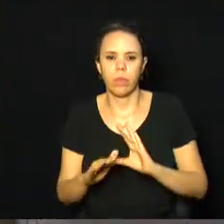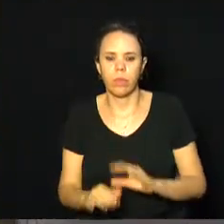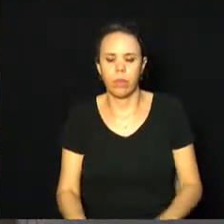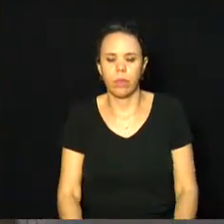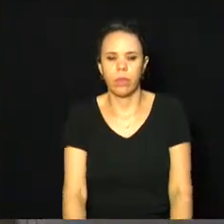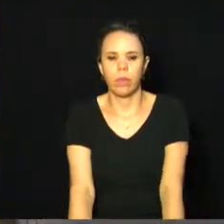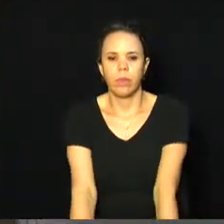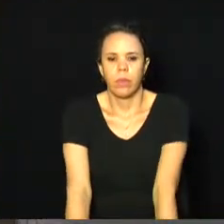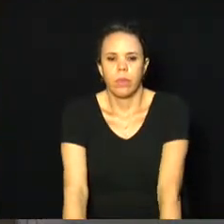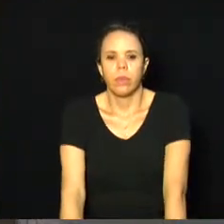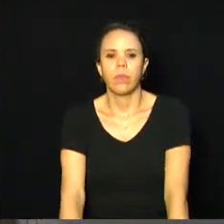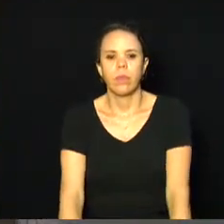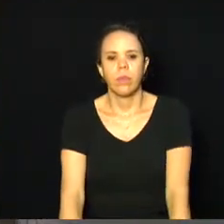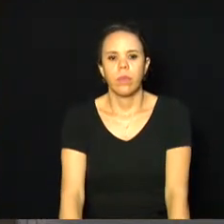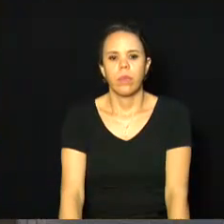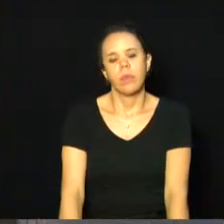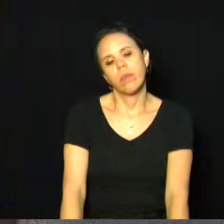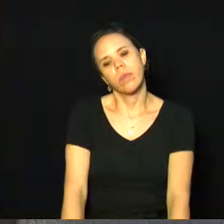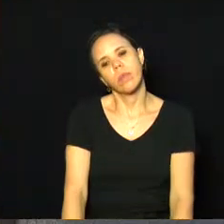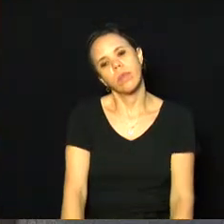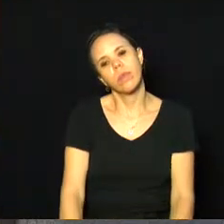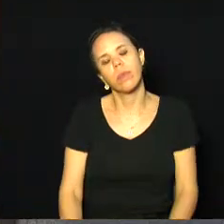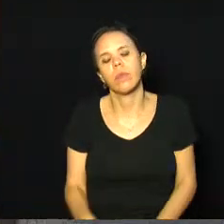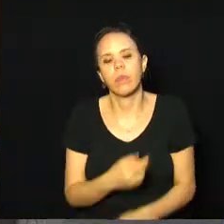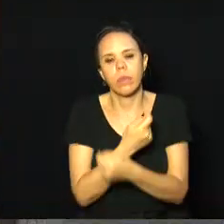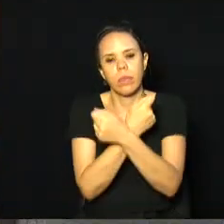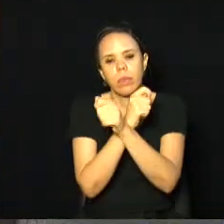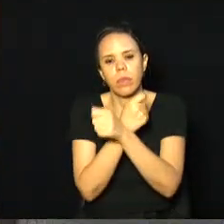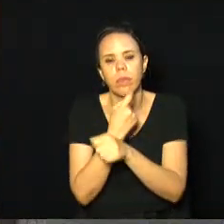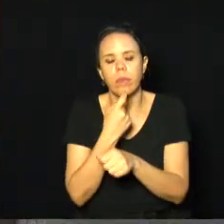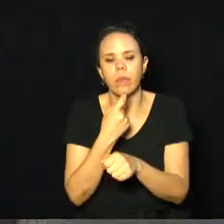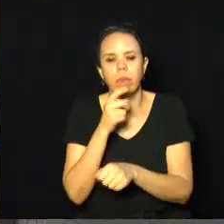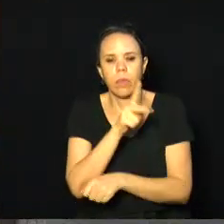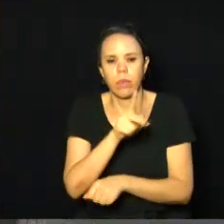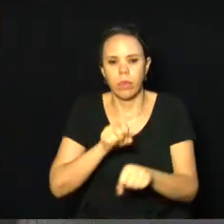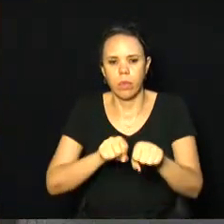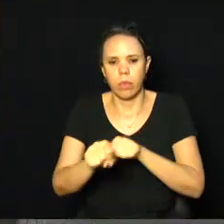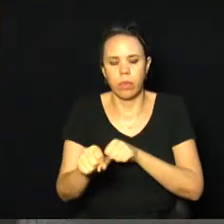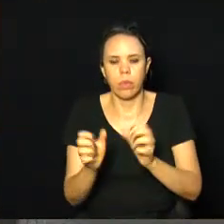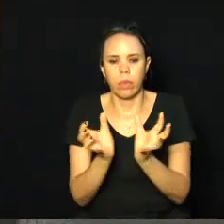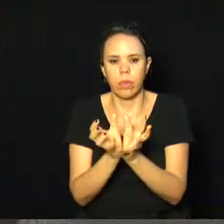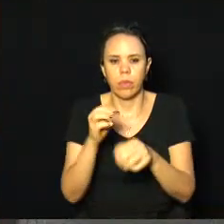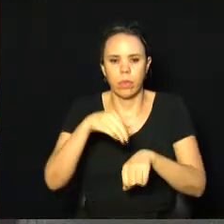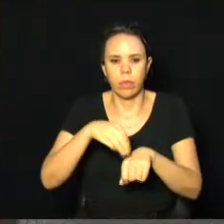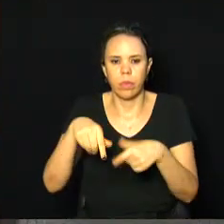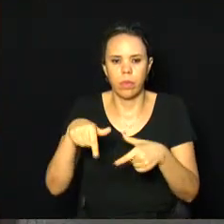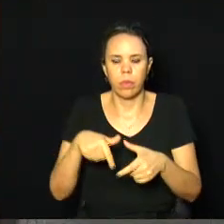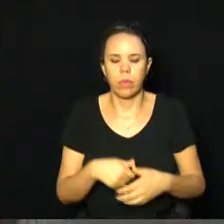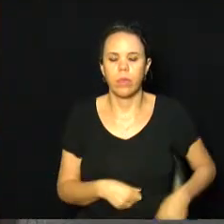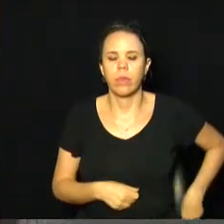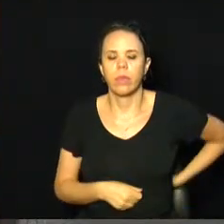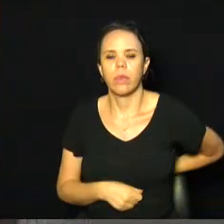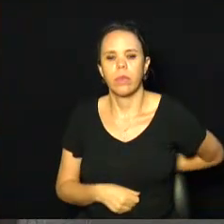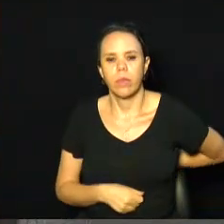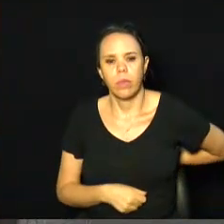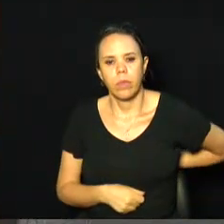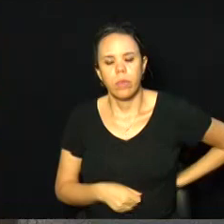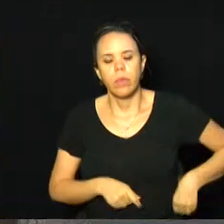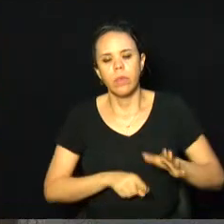mandar. Professor Dimas, da PUC de Campinas, é membro do grupo de trabalho de indicadores